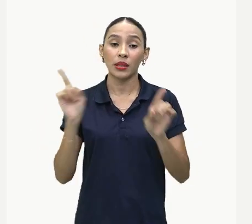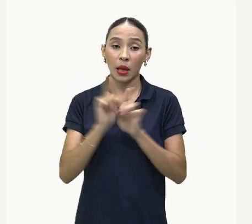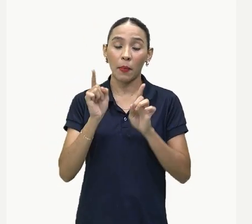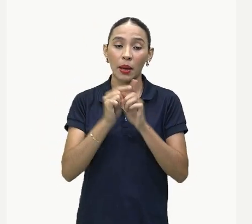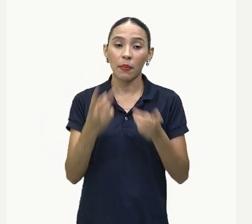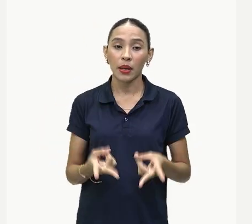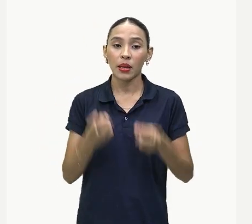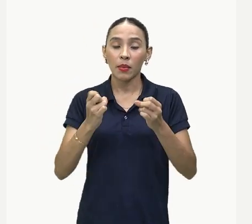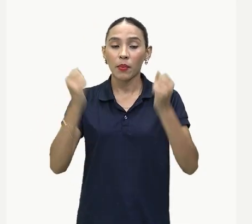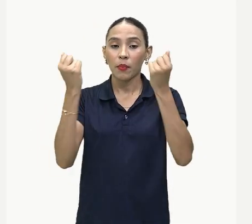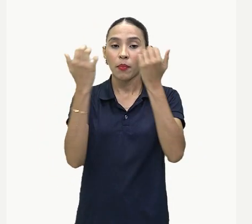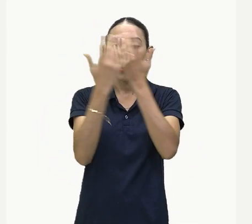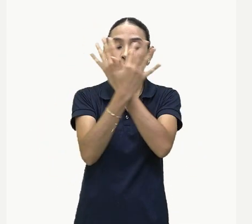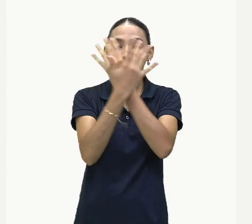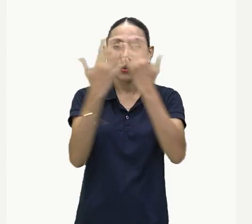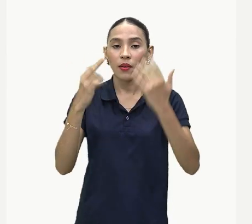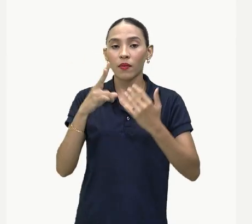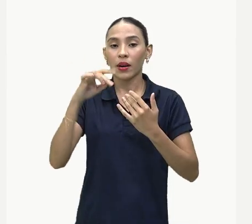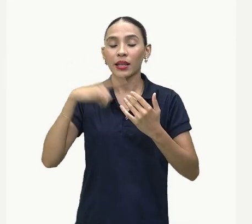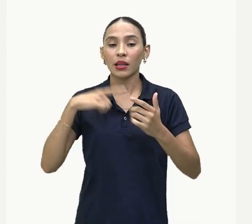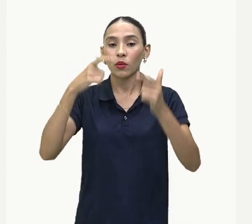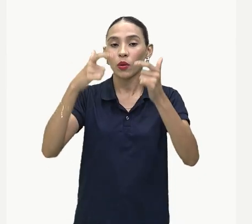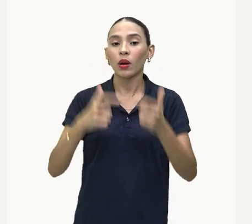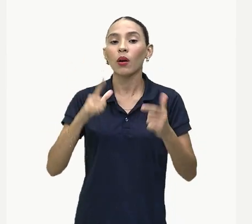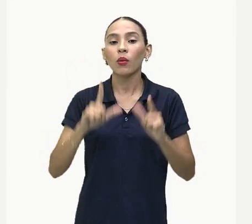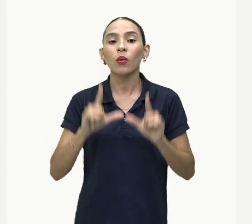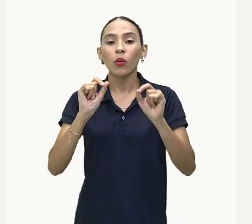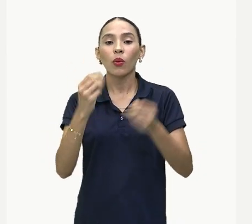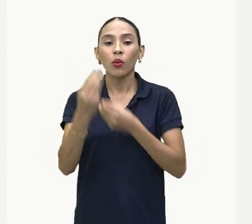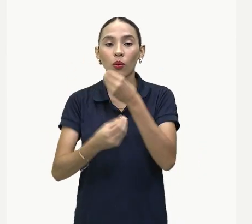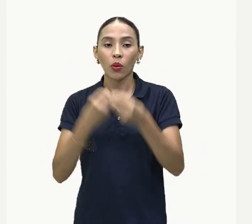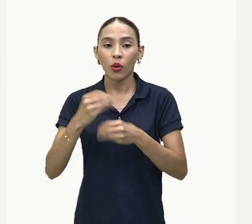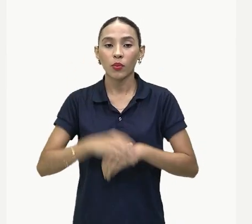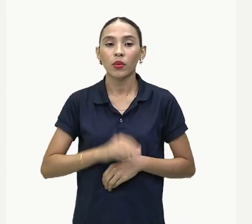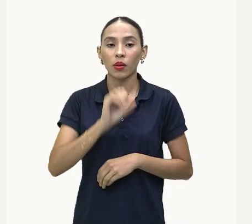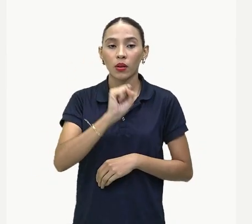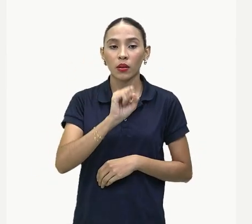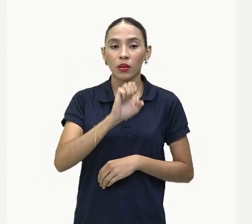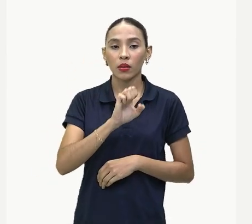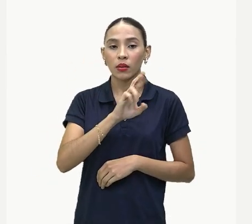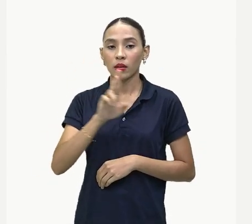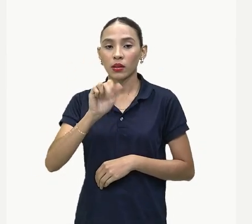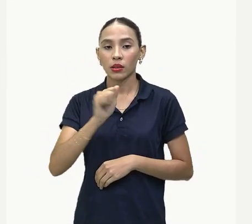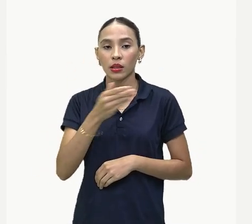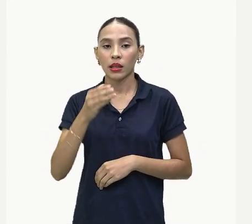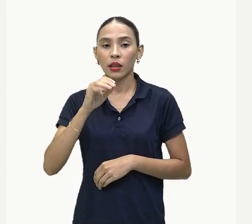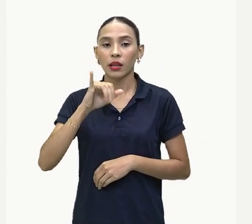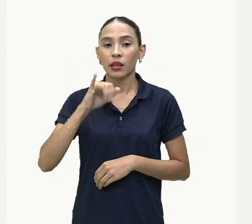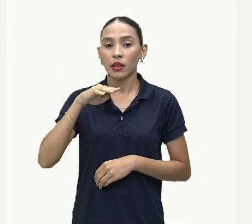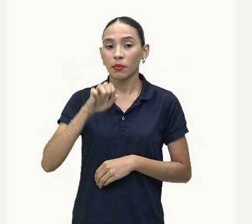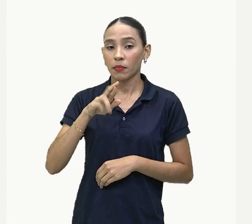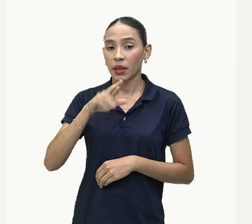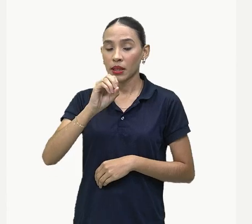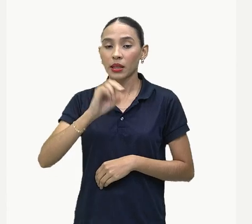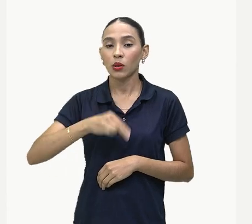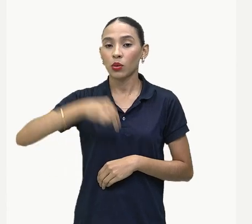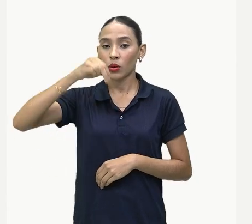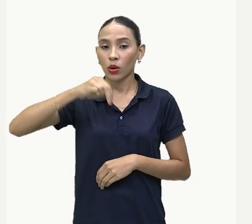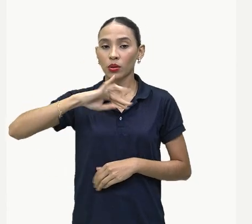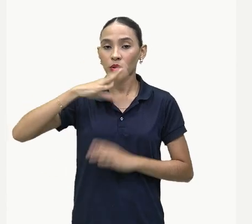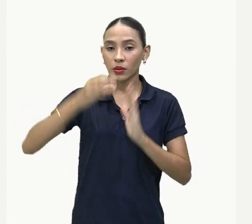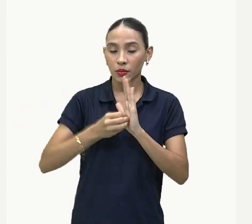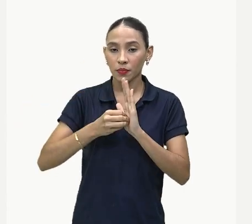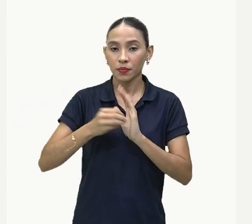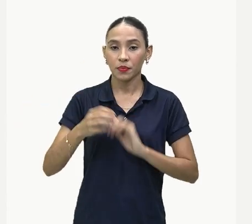da Neblina, ele está localizado na Serra do Imerê, no norte do estado